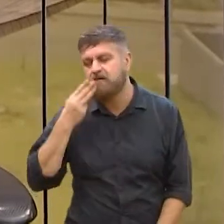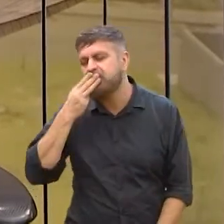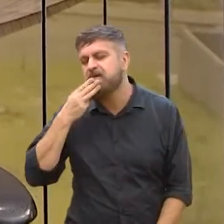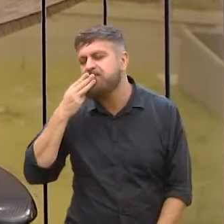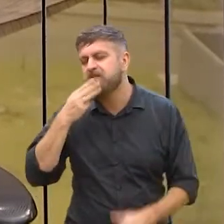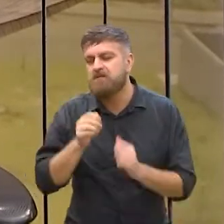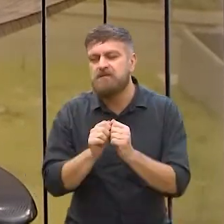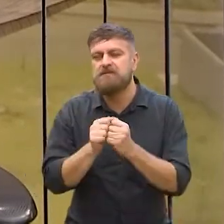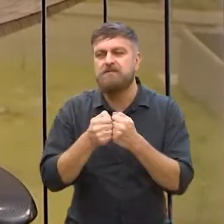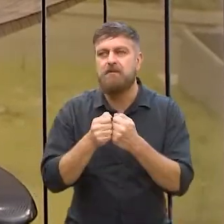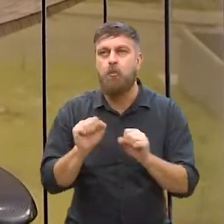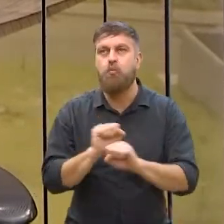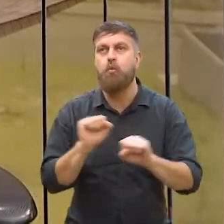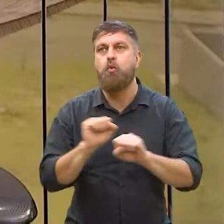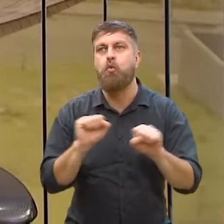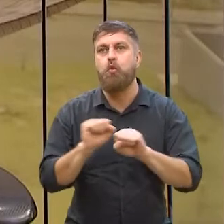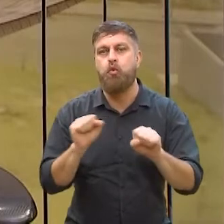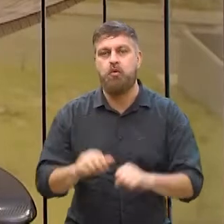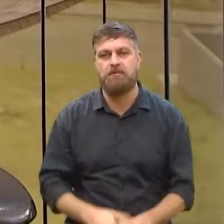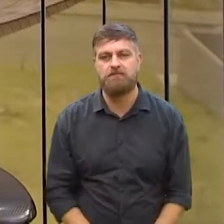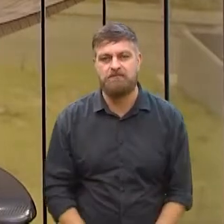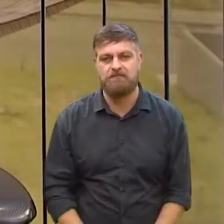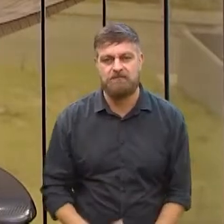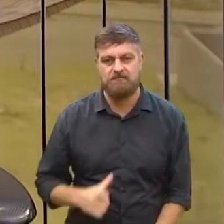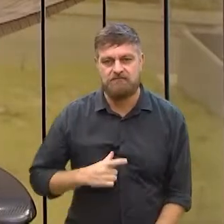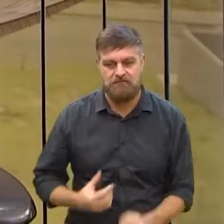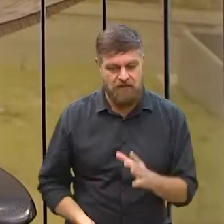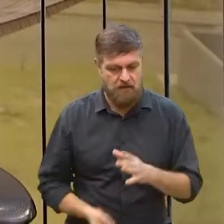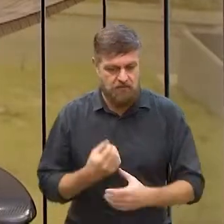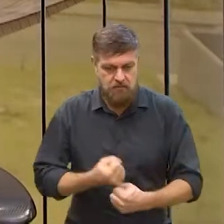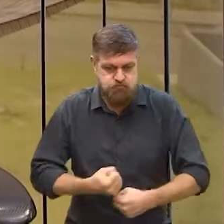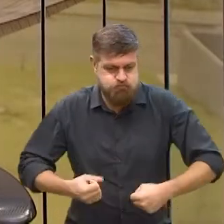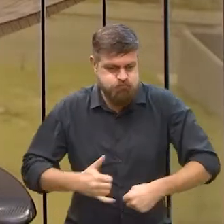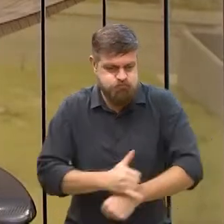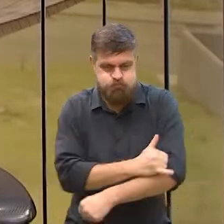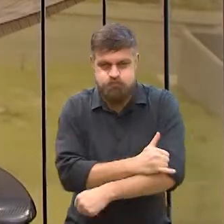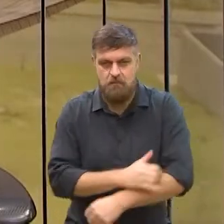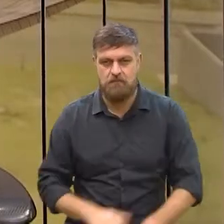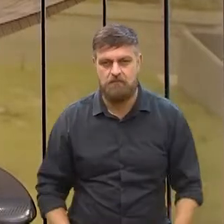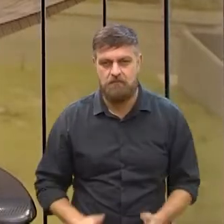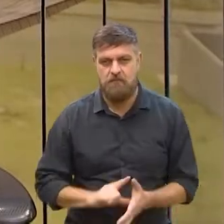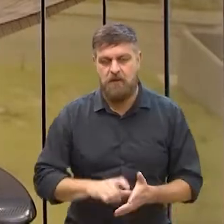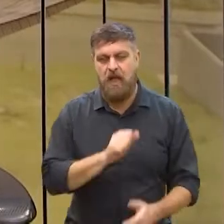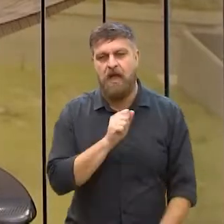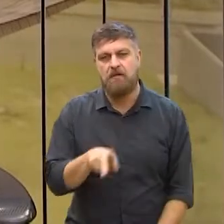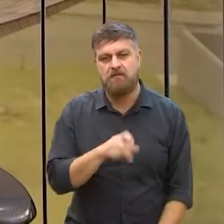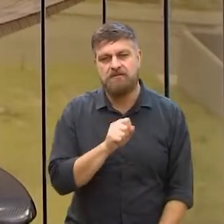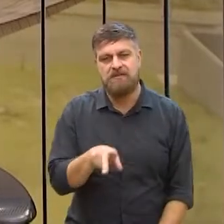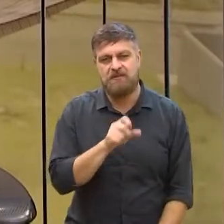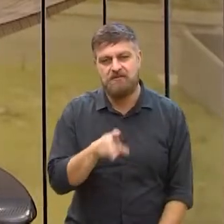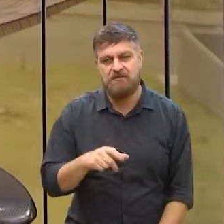pão. Então, sabe, a obesidade veio com tudo. Aí me aposentei,